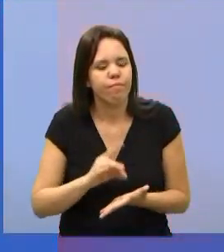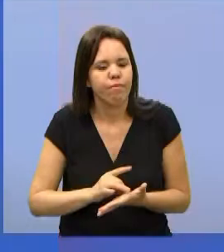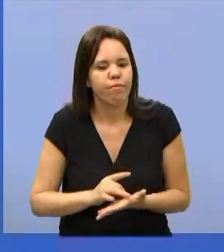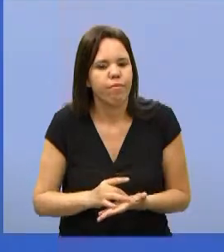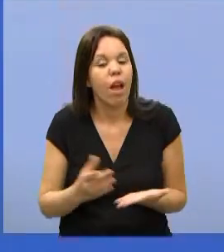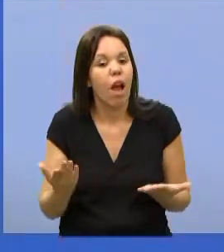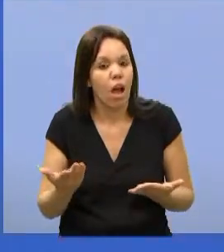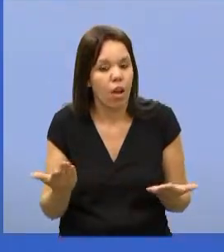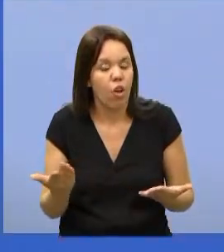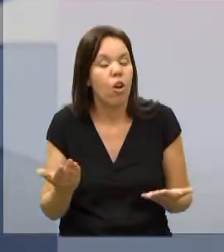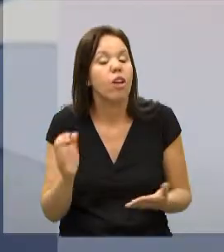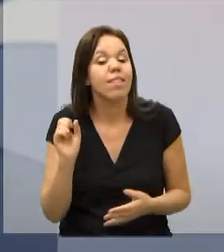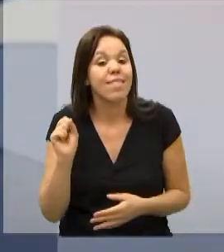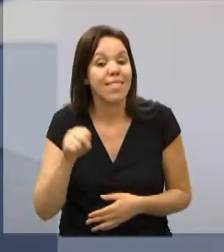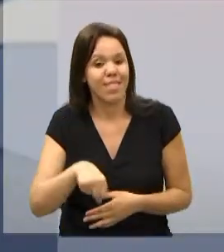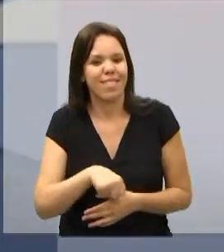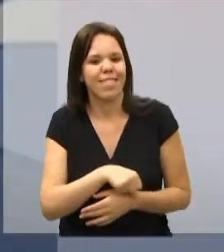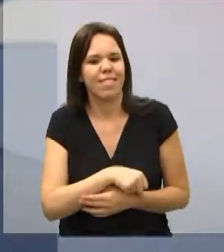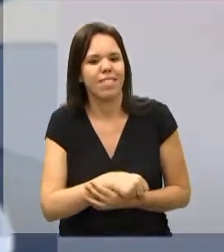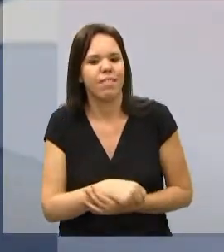Agora sim,